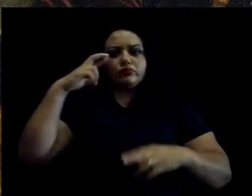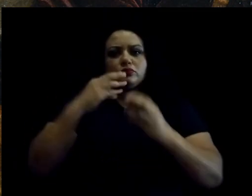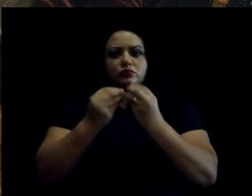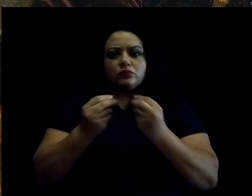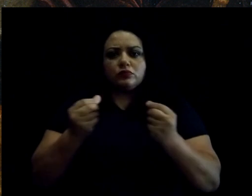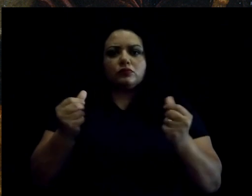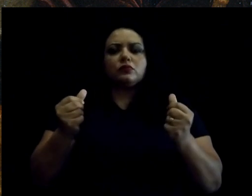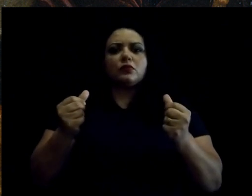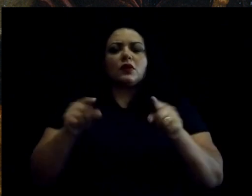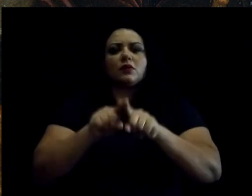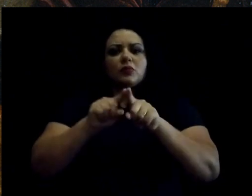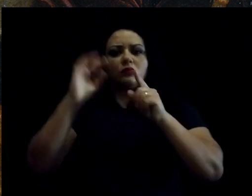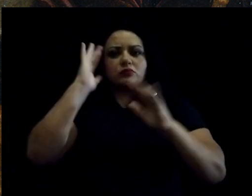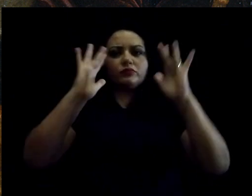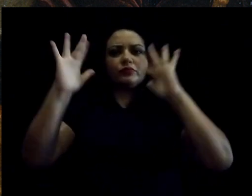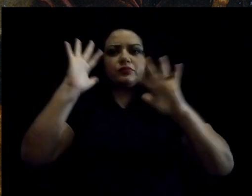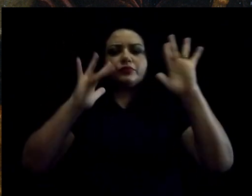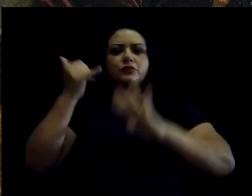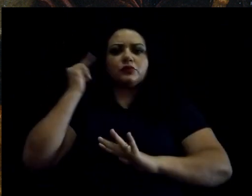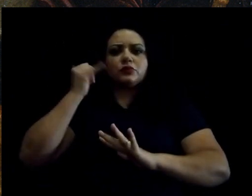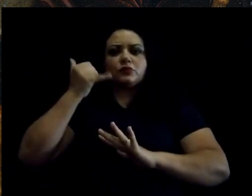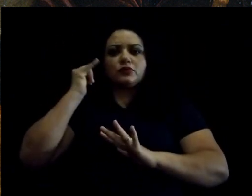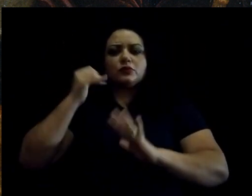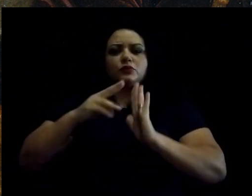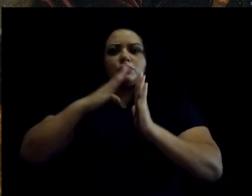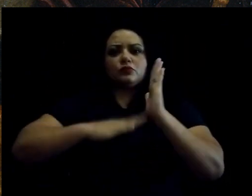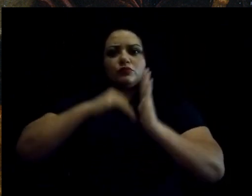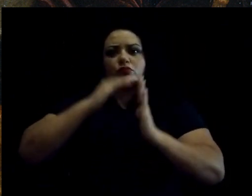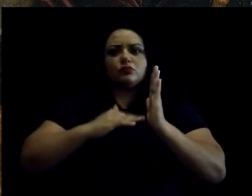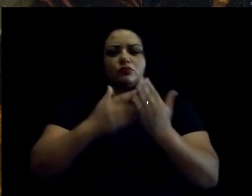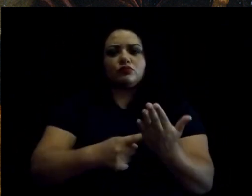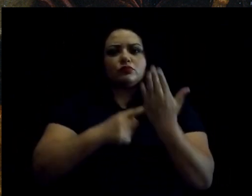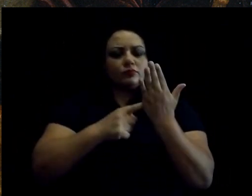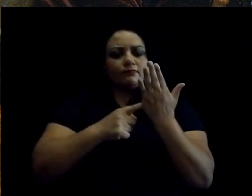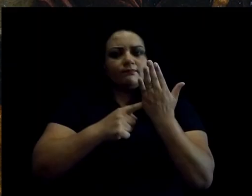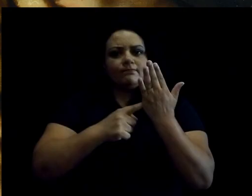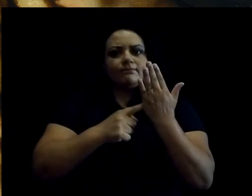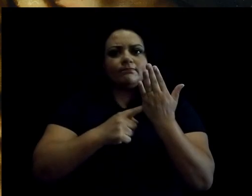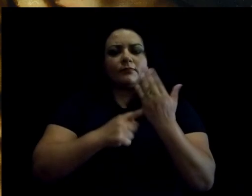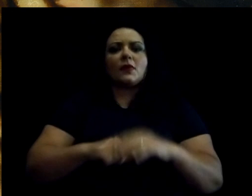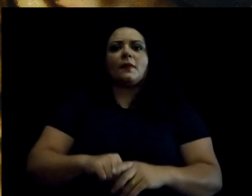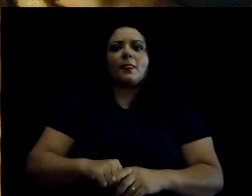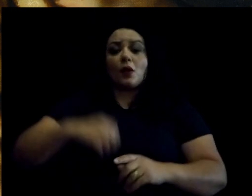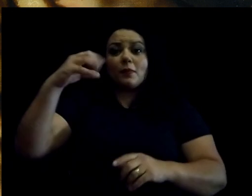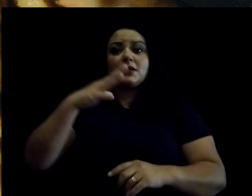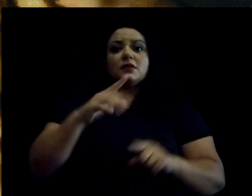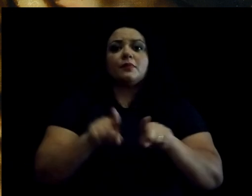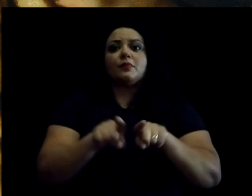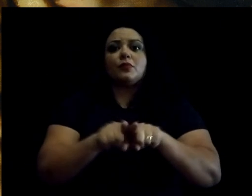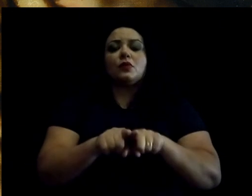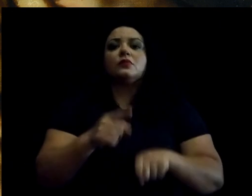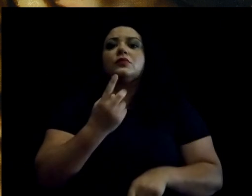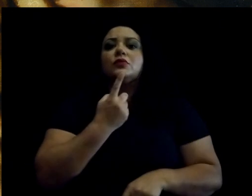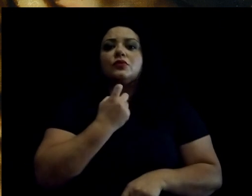seu movimento, seu deslocamento ao longo da narrativa proporcionada pelos seus quadros. O brilhantismo do